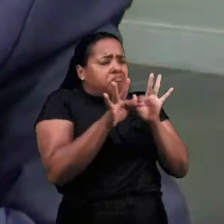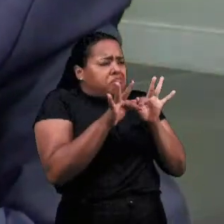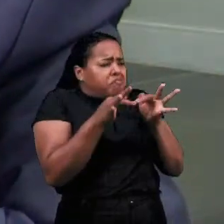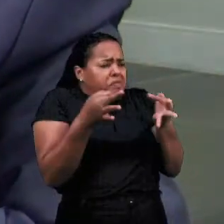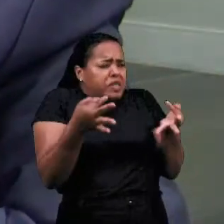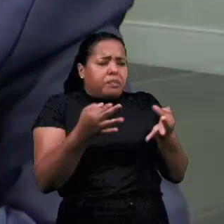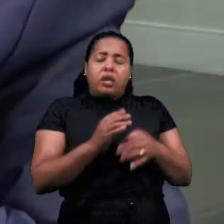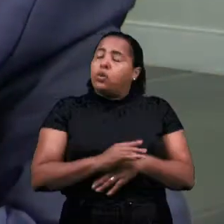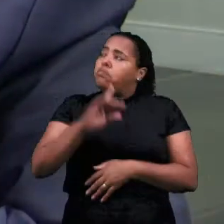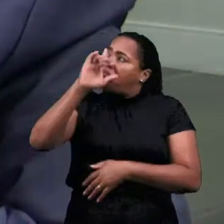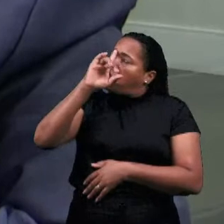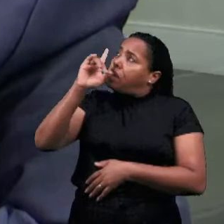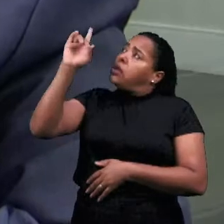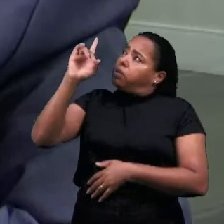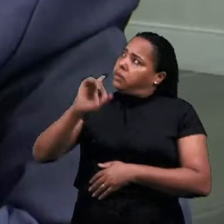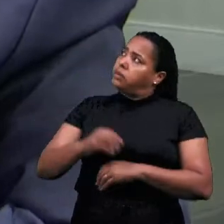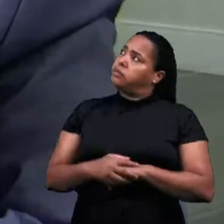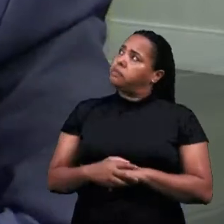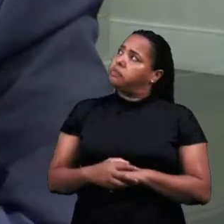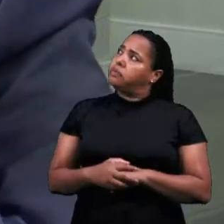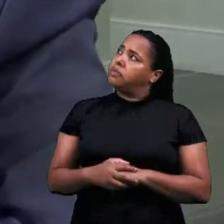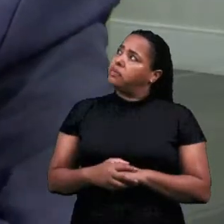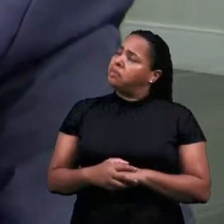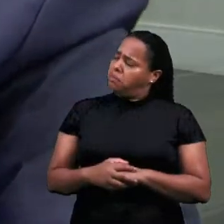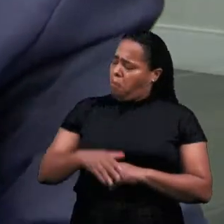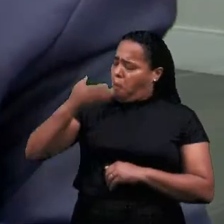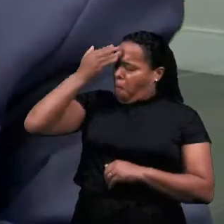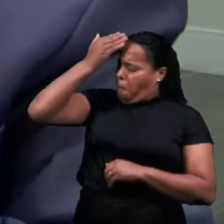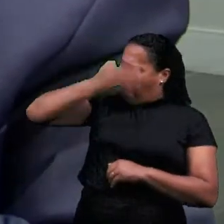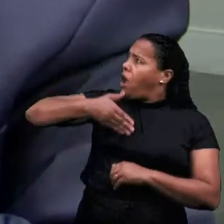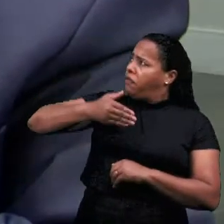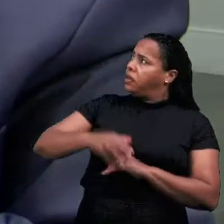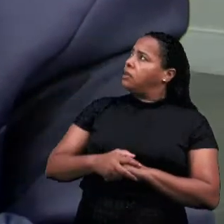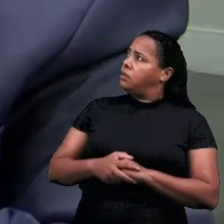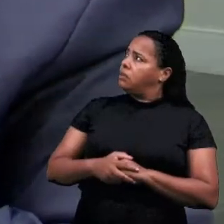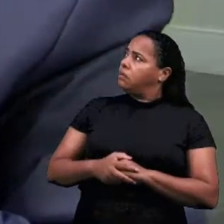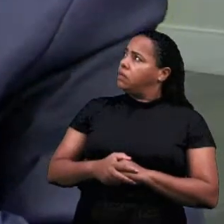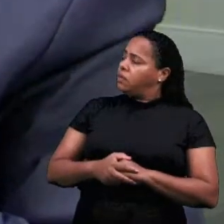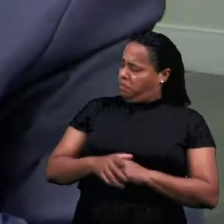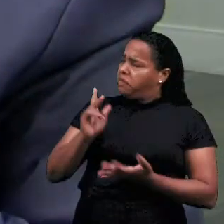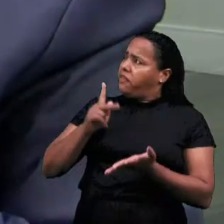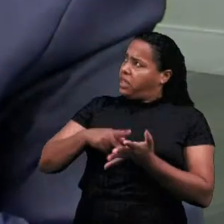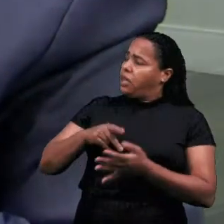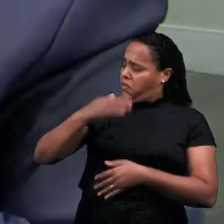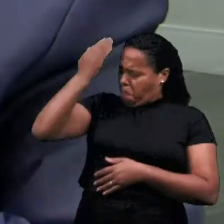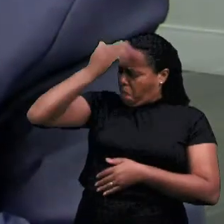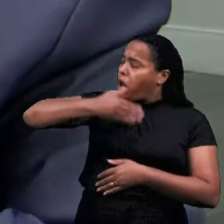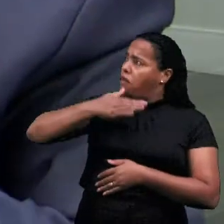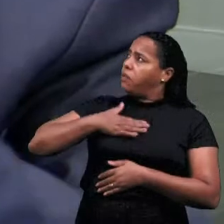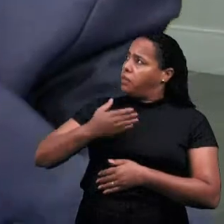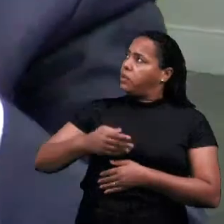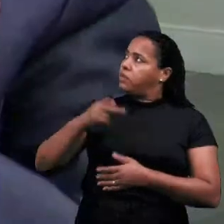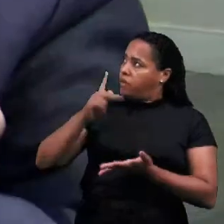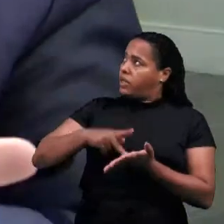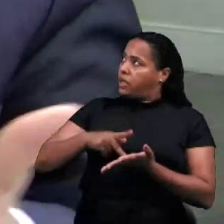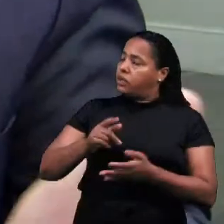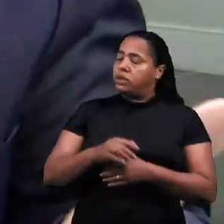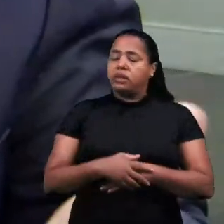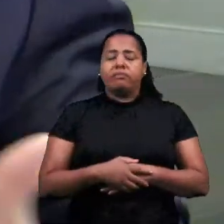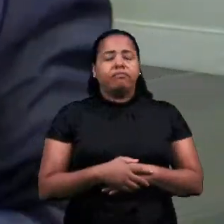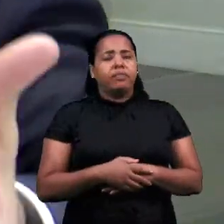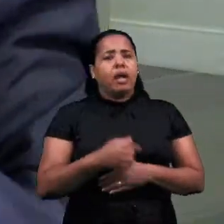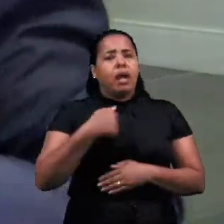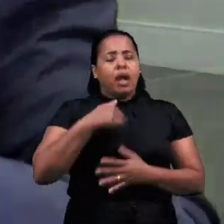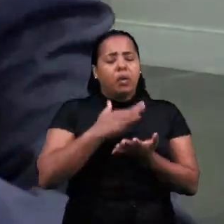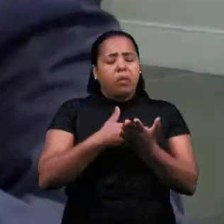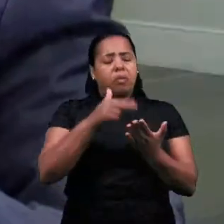falei: Deus, me prova que isso é verdade. Me prova que isso é verdade. Que eu comecei a ler